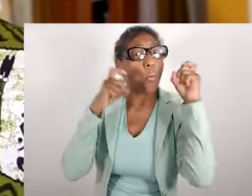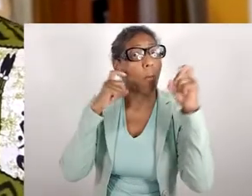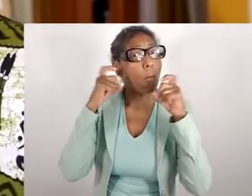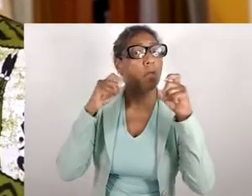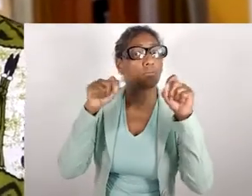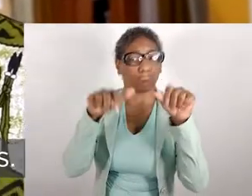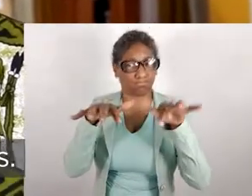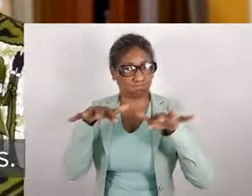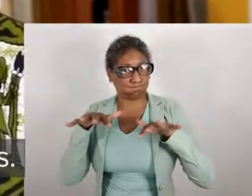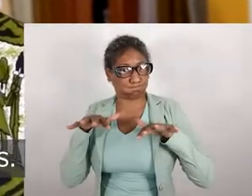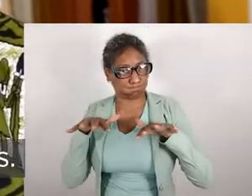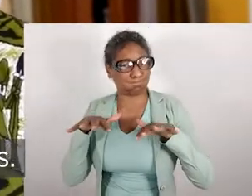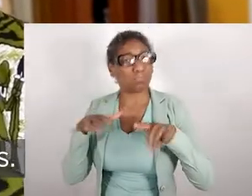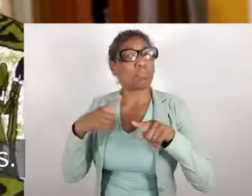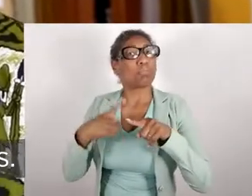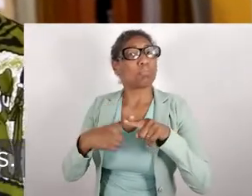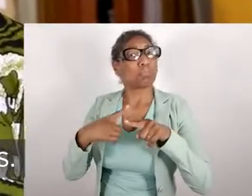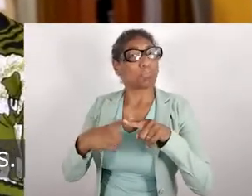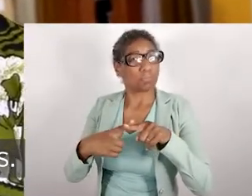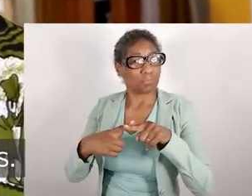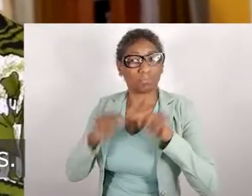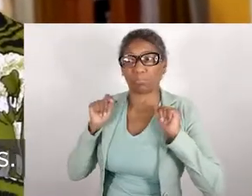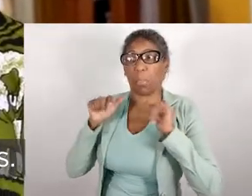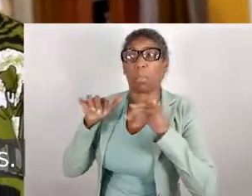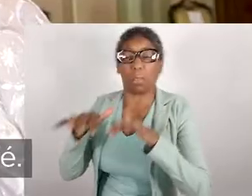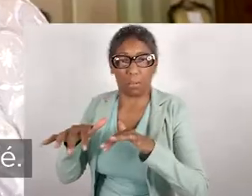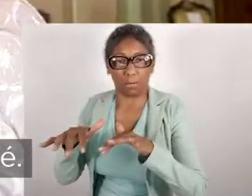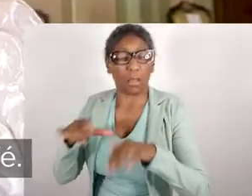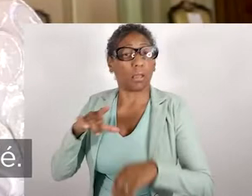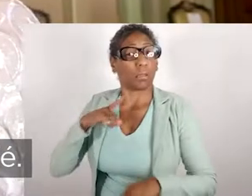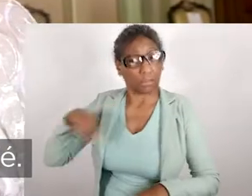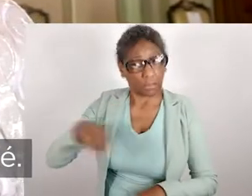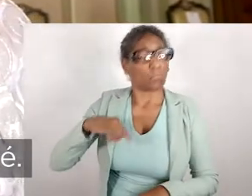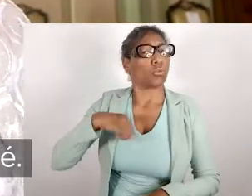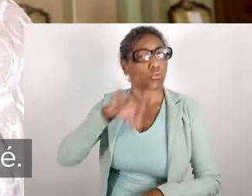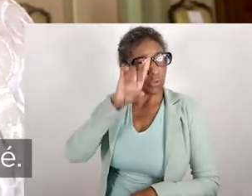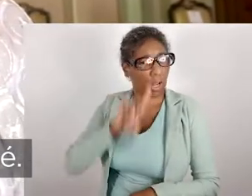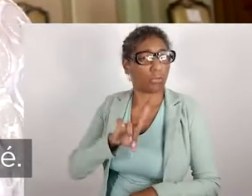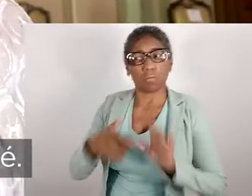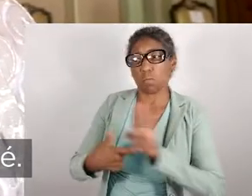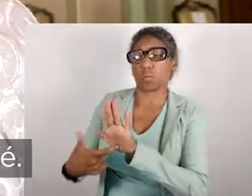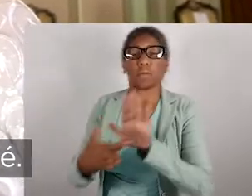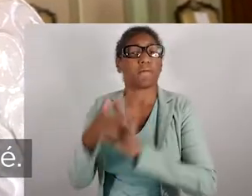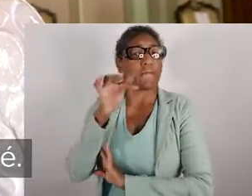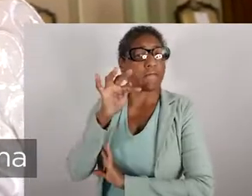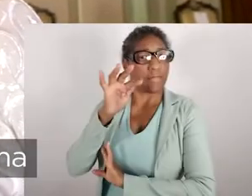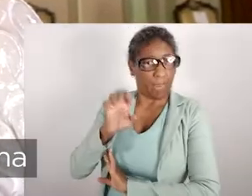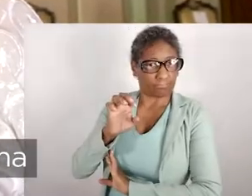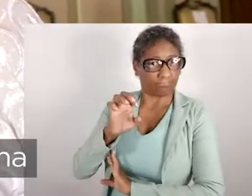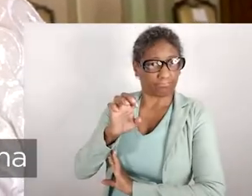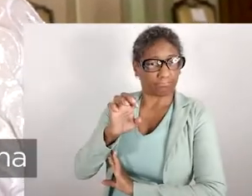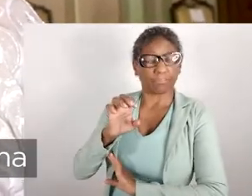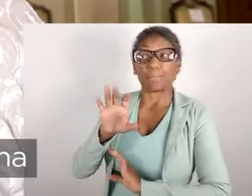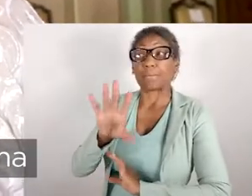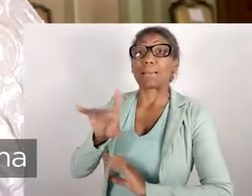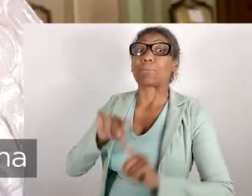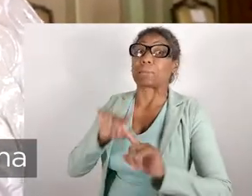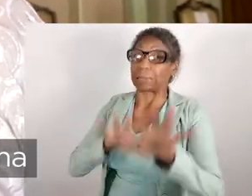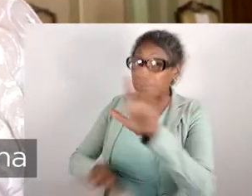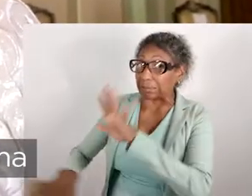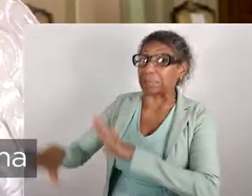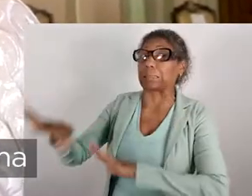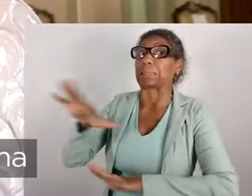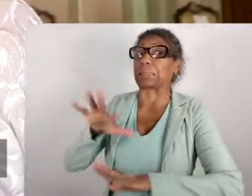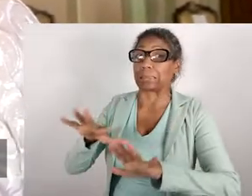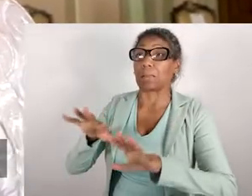público religioso, com o público civil, simpatizantes e adeptos. Nós temos o nosso direito de expressar a nossa fé, mas nós precisamos fazer